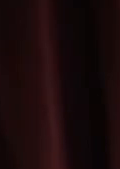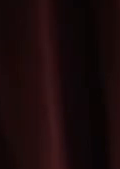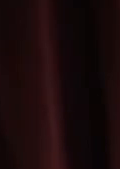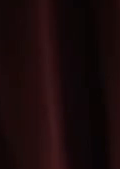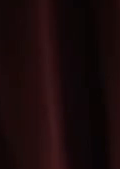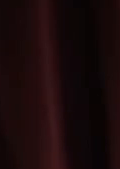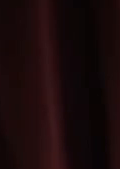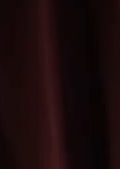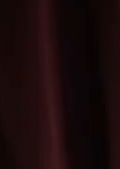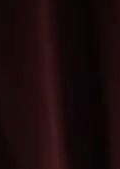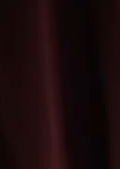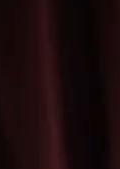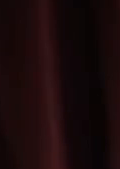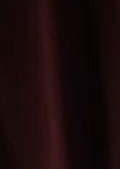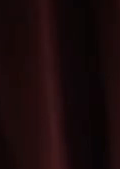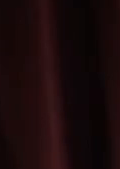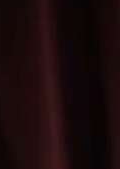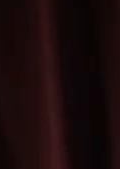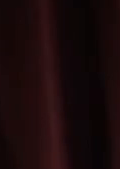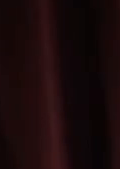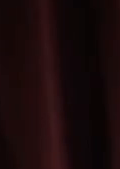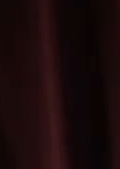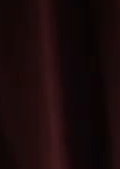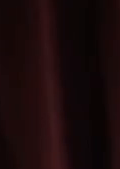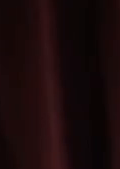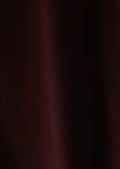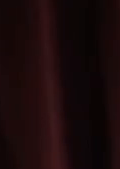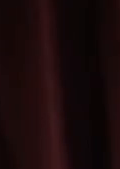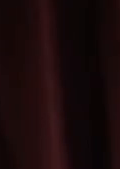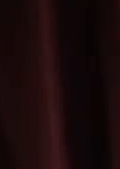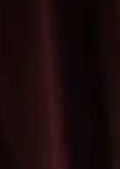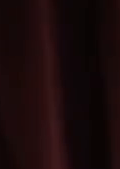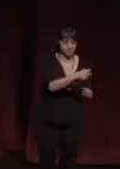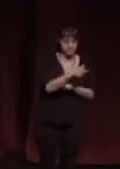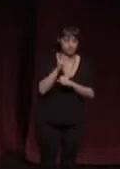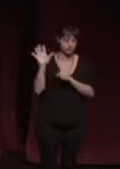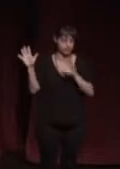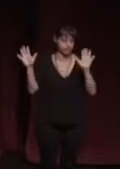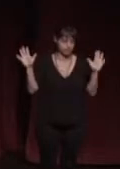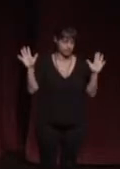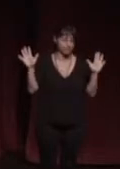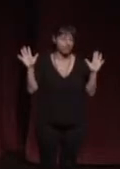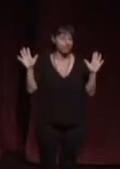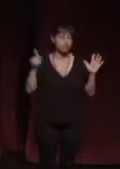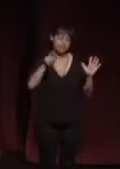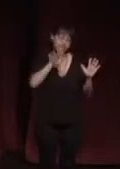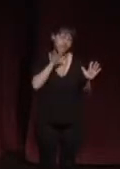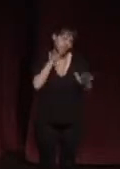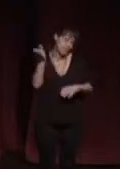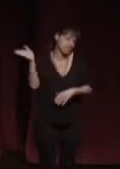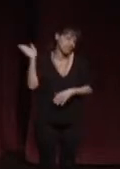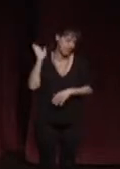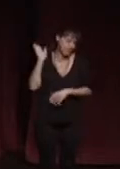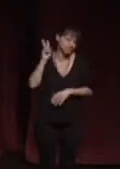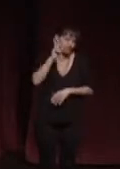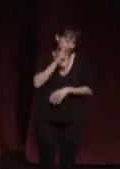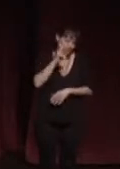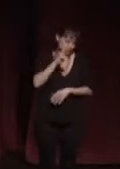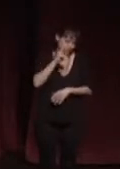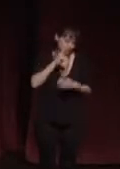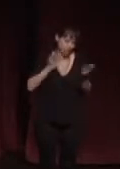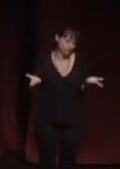da coleção de 2016 e os 2 da coleção de 2017. Provavelmente vocês conhecem essas